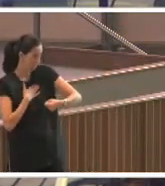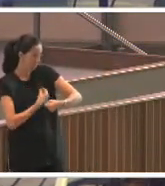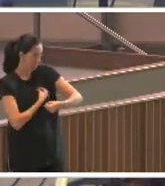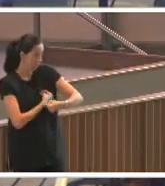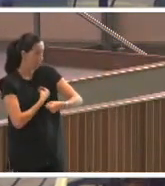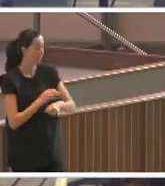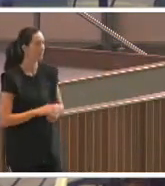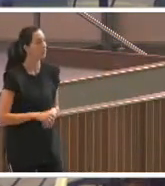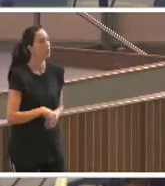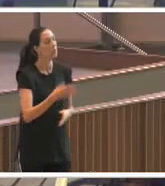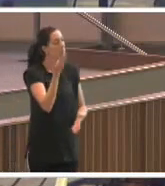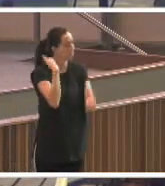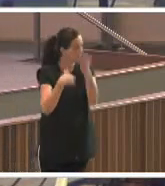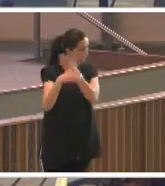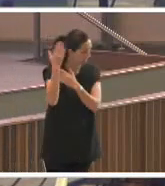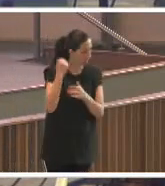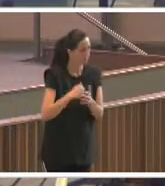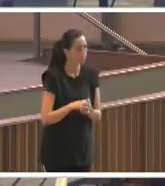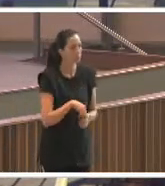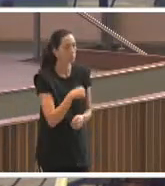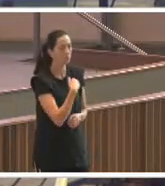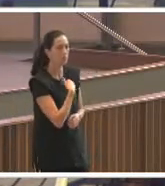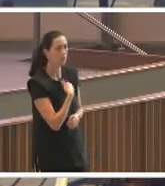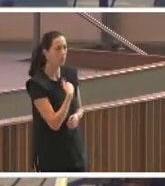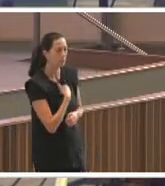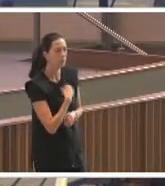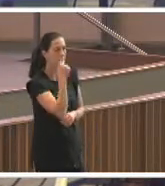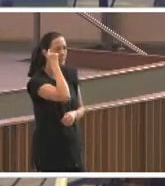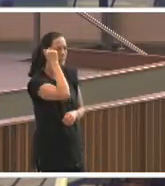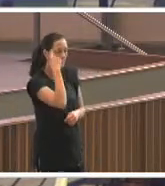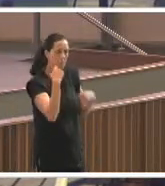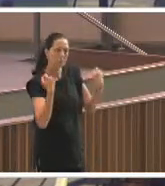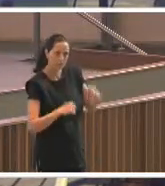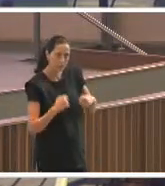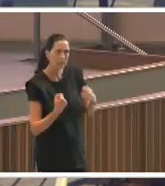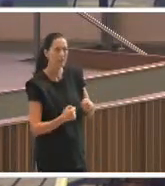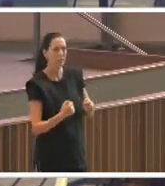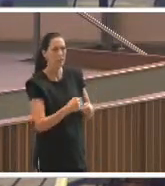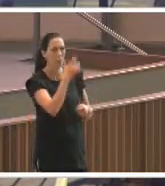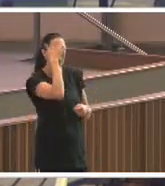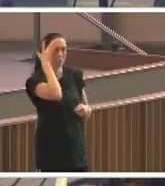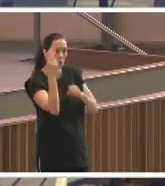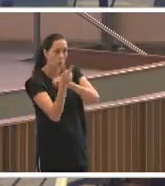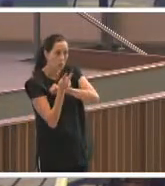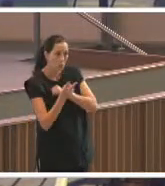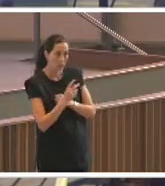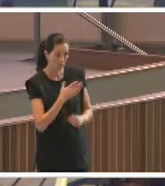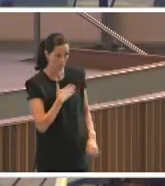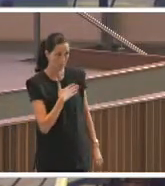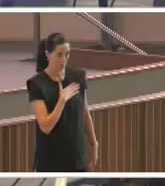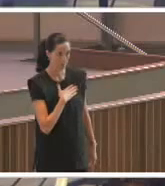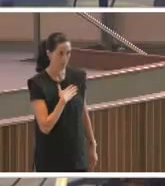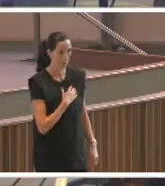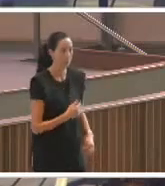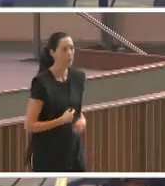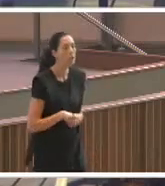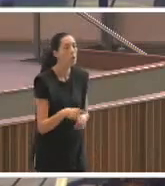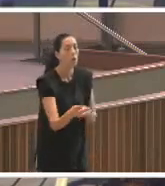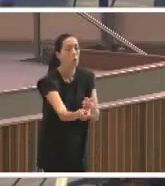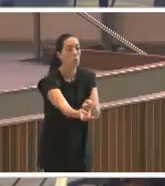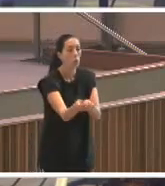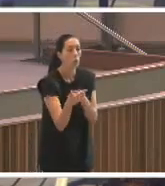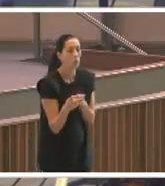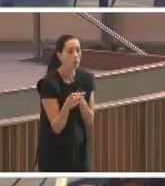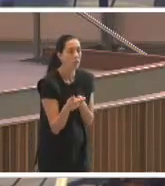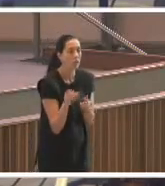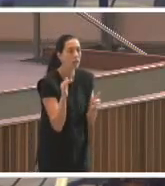e com quem eu podia pedir oração e que podiam e dava liberdade a eles para checarem a minha vida. Porque